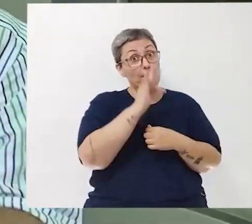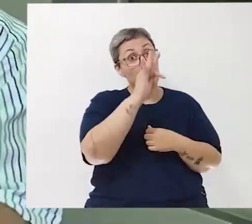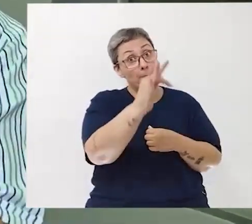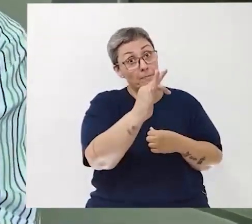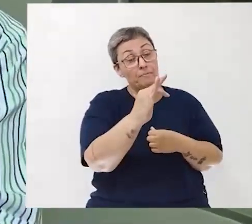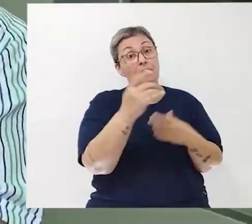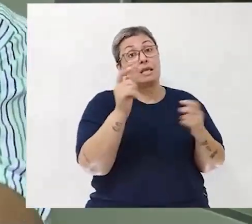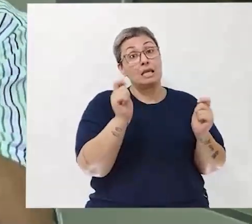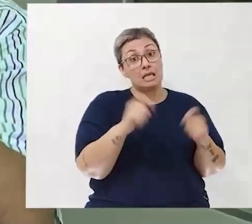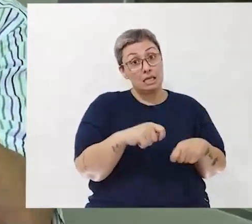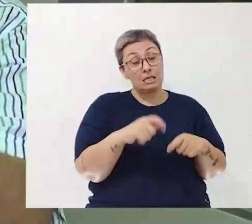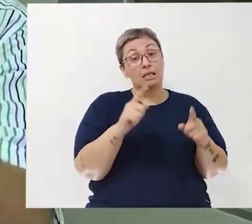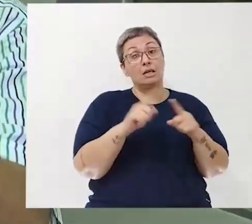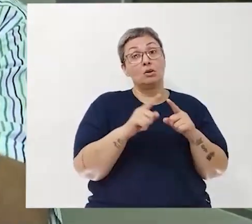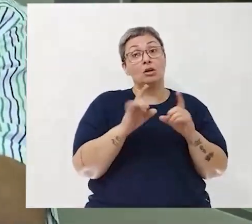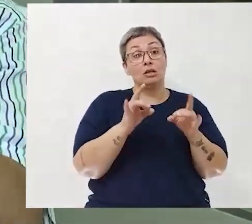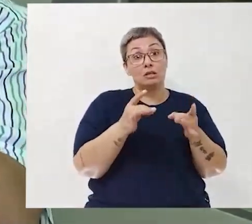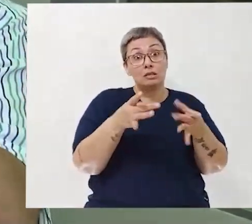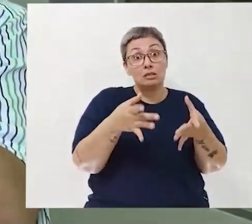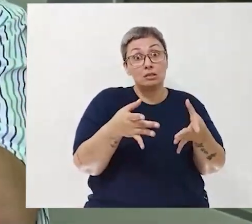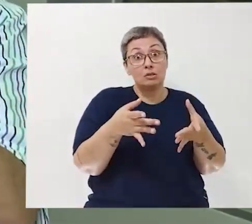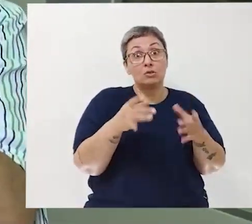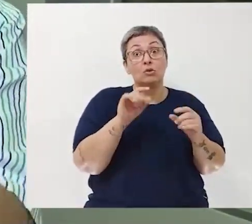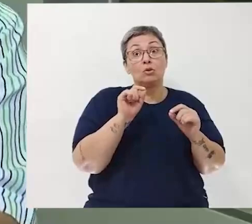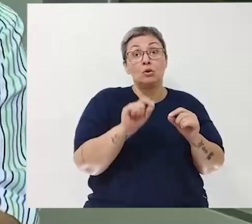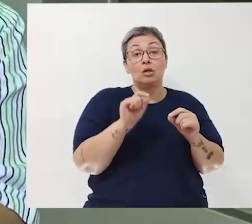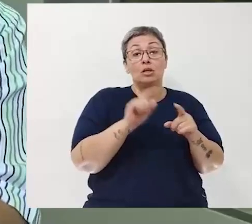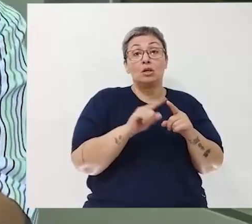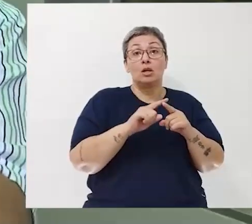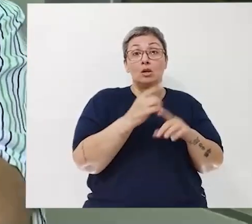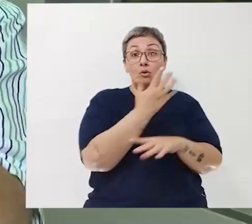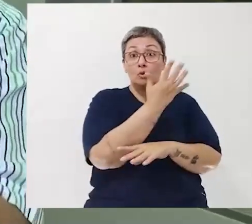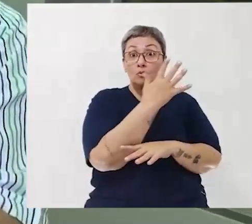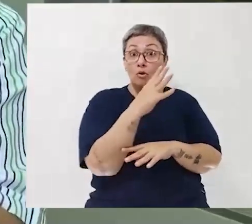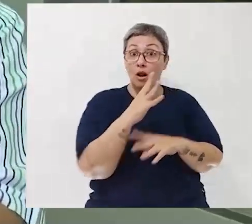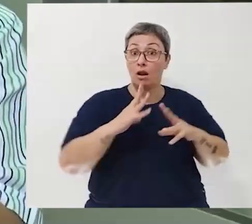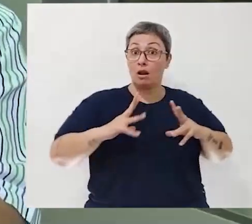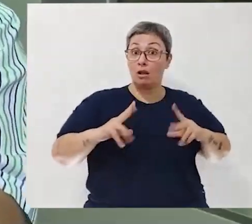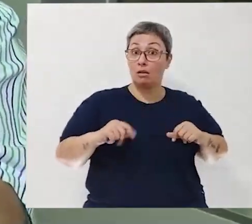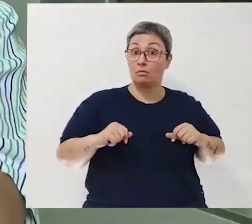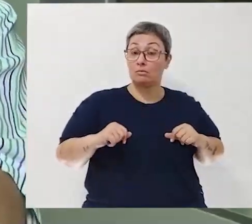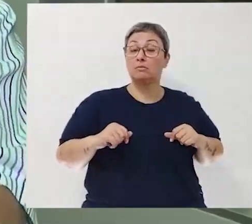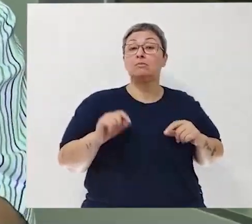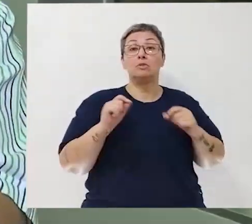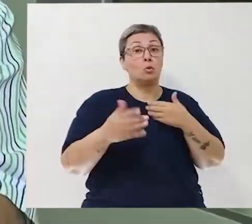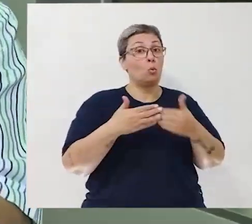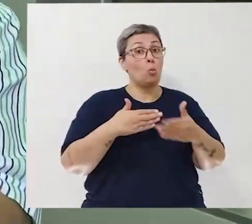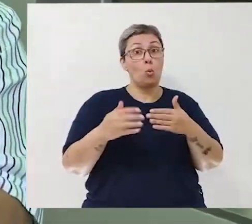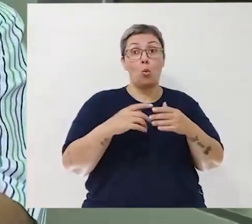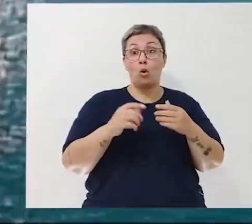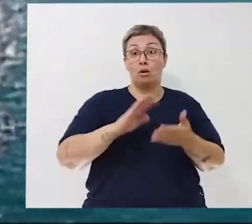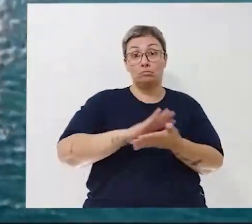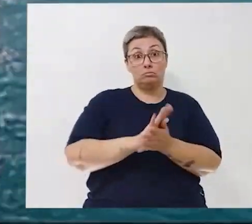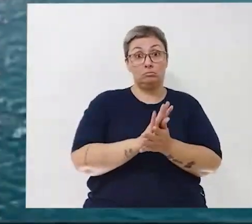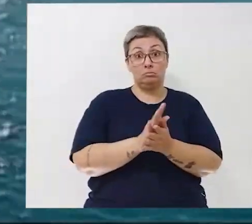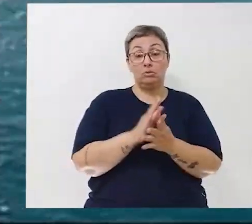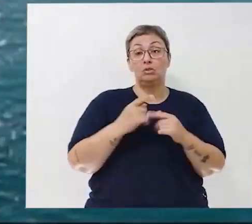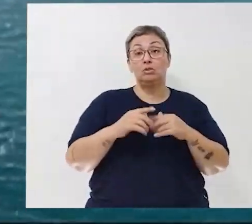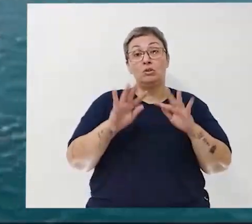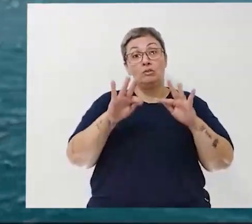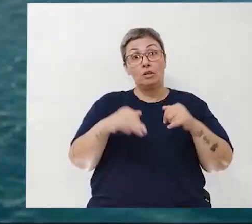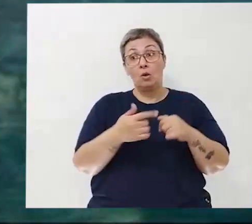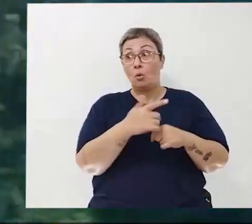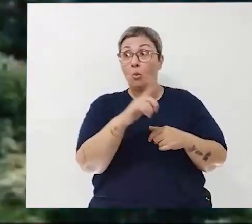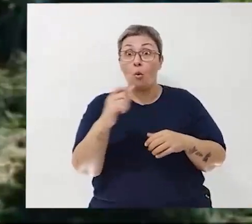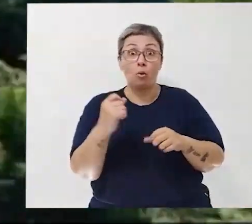futura é deixar o meio ambiente livre de qualquer dano. No final, se nenhuma